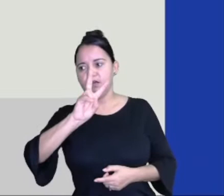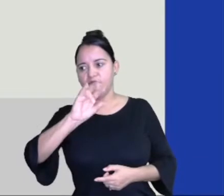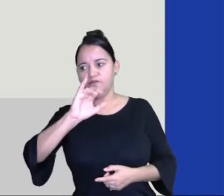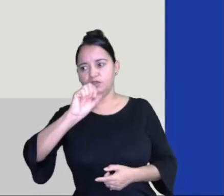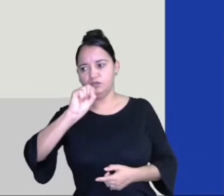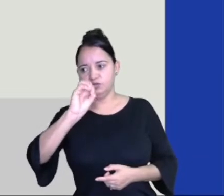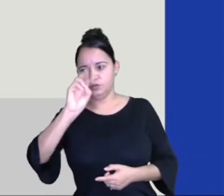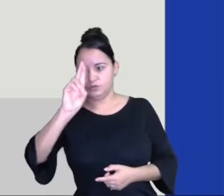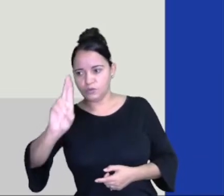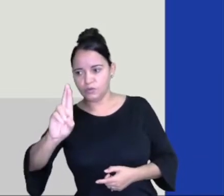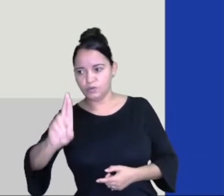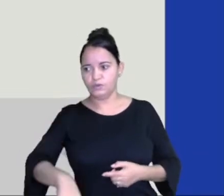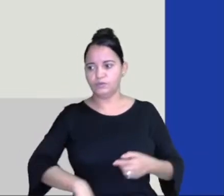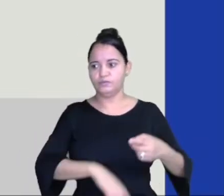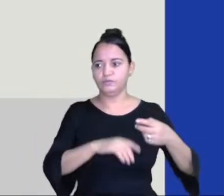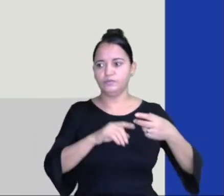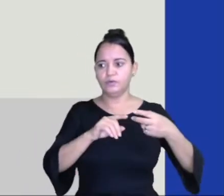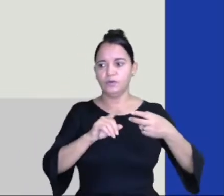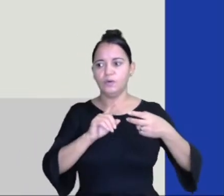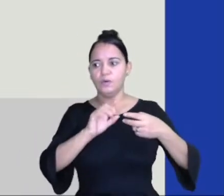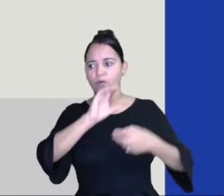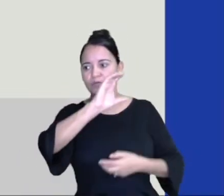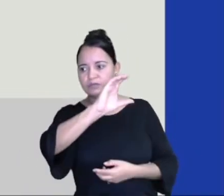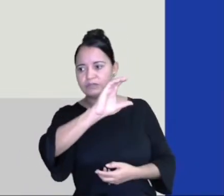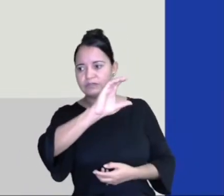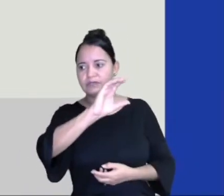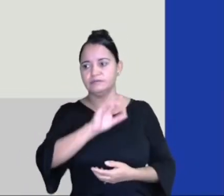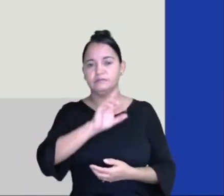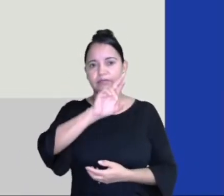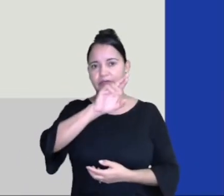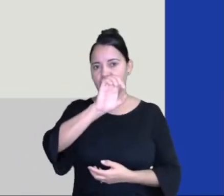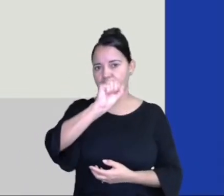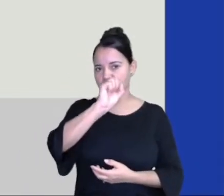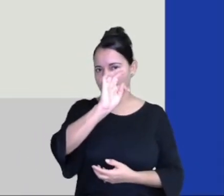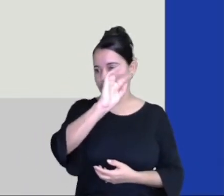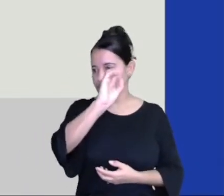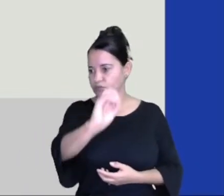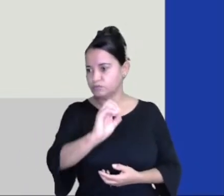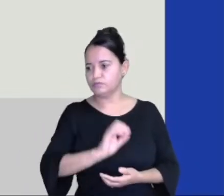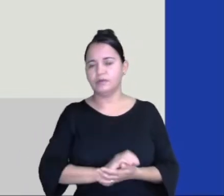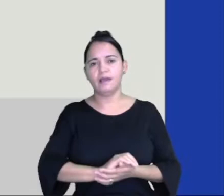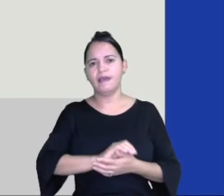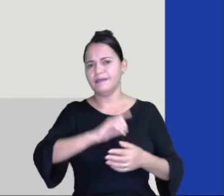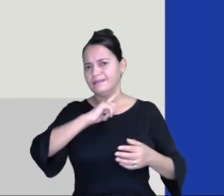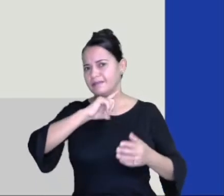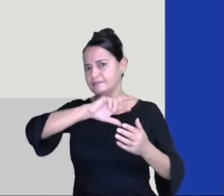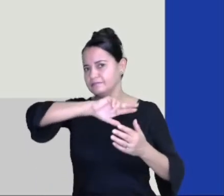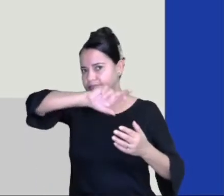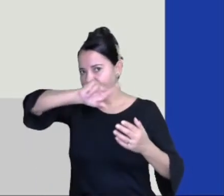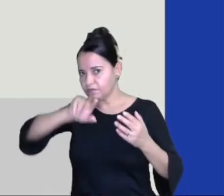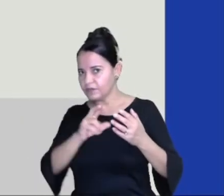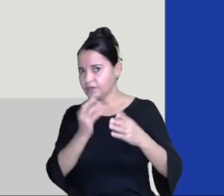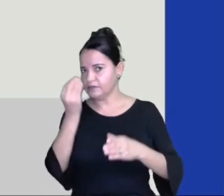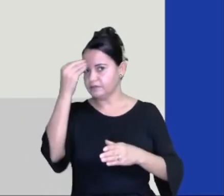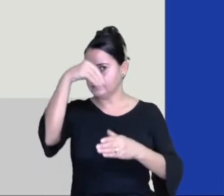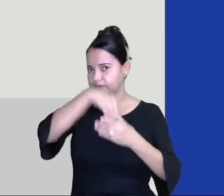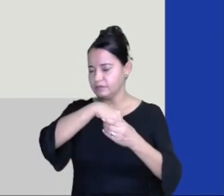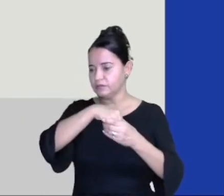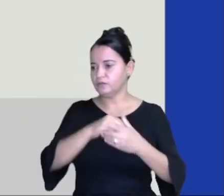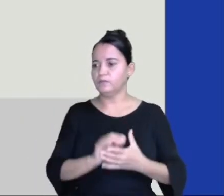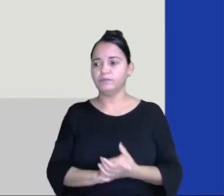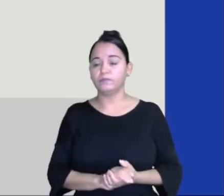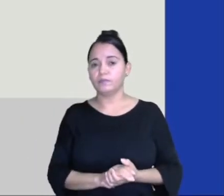quero dividir, né? Que eu quero dividir por um outro valor, que é esse divisor. E aí eu